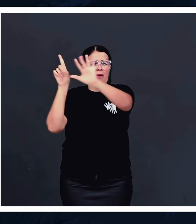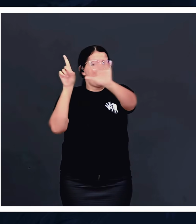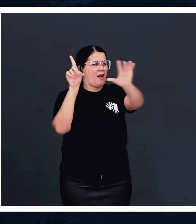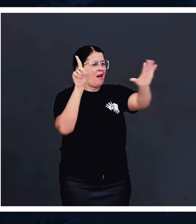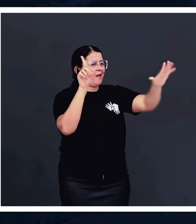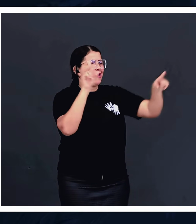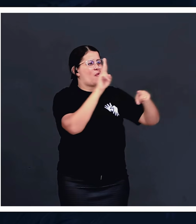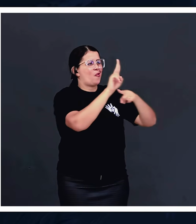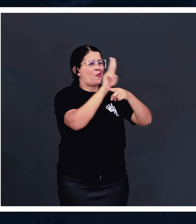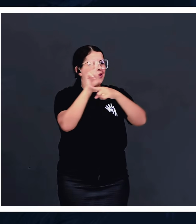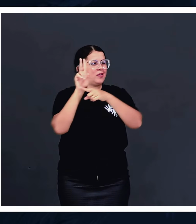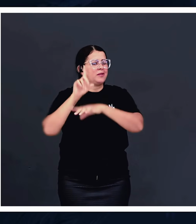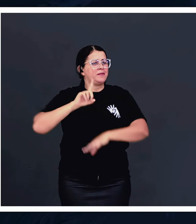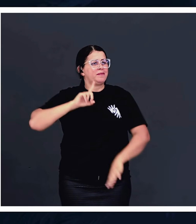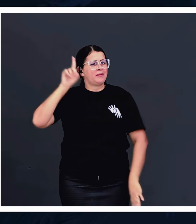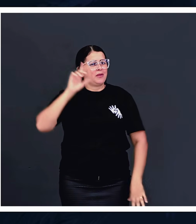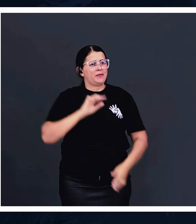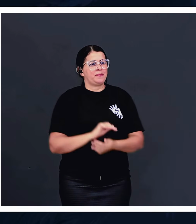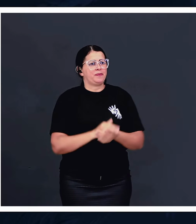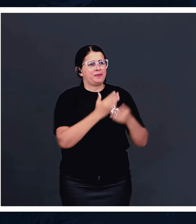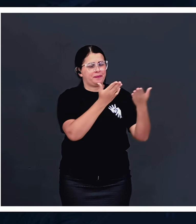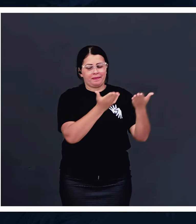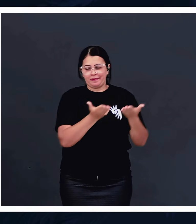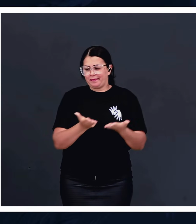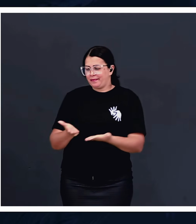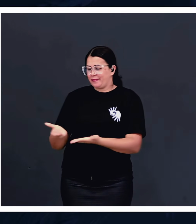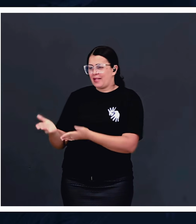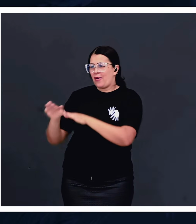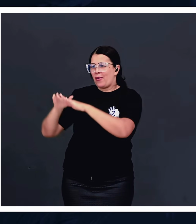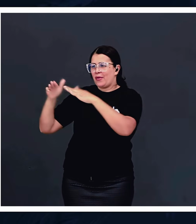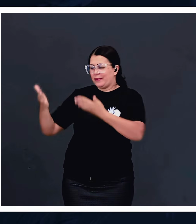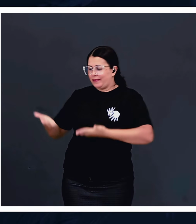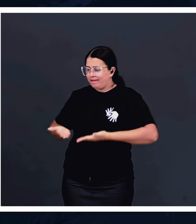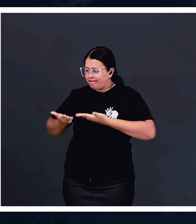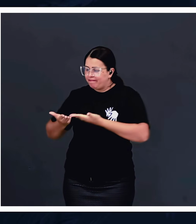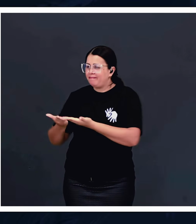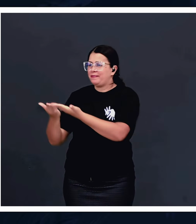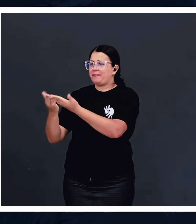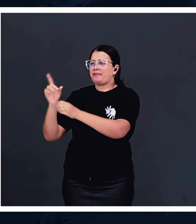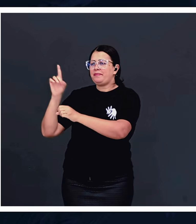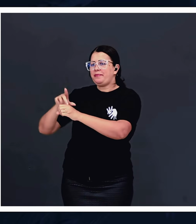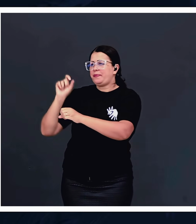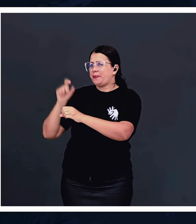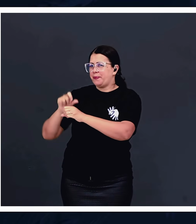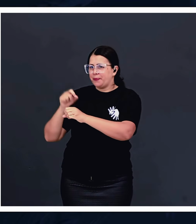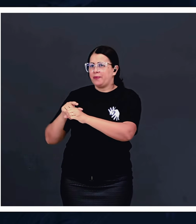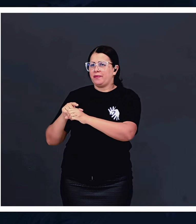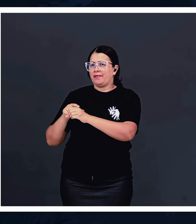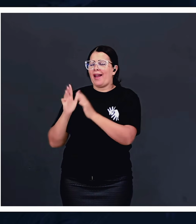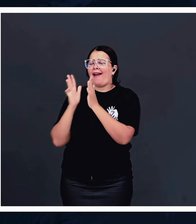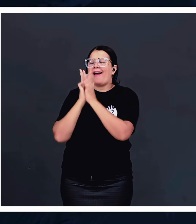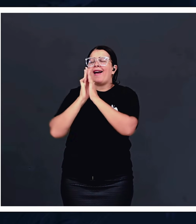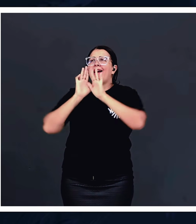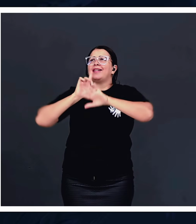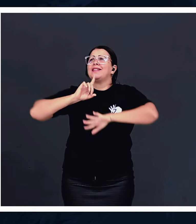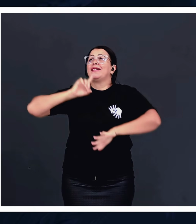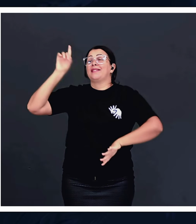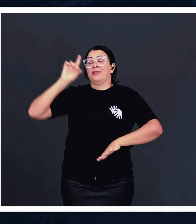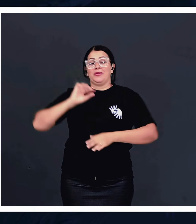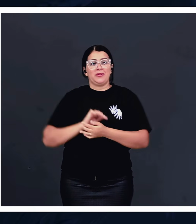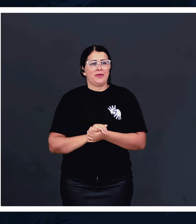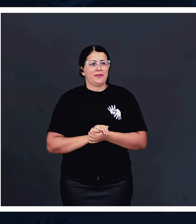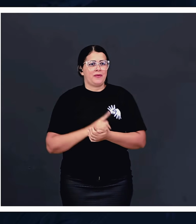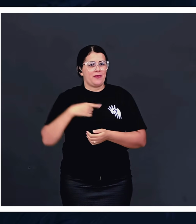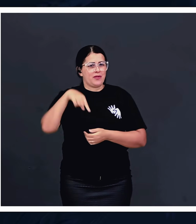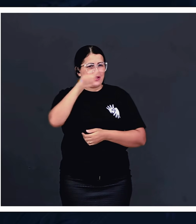pelo cuidado de Deus. Quando você vier diante do altar, devolver o seu dízimo, entregar a sua oferta, dê graças a Deus. Você que vai